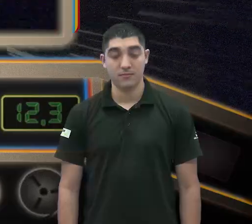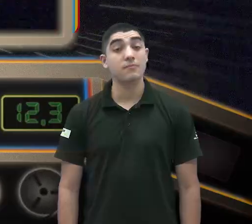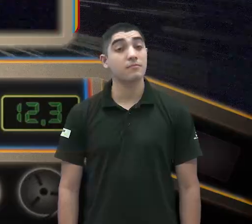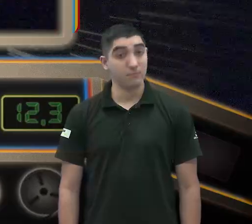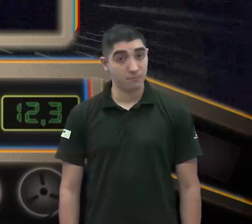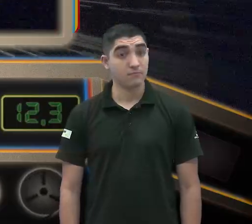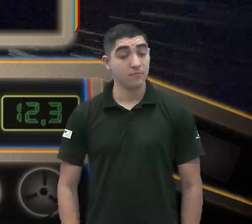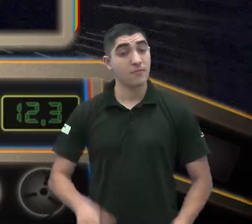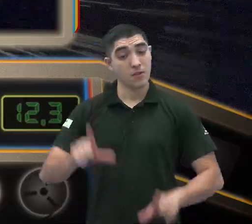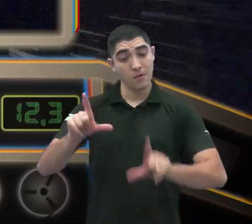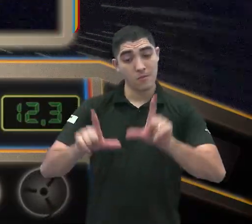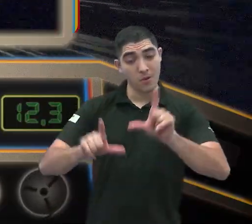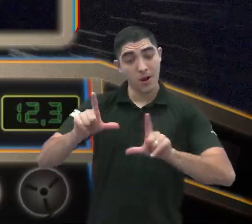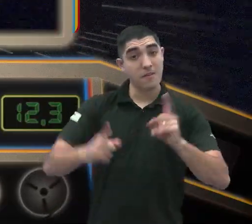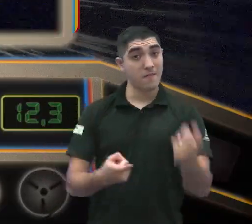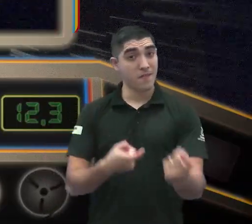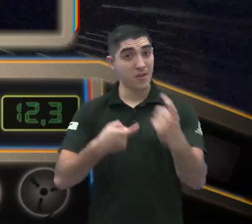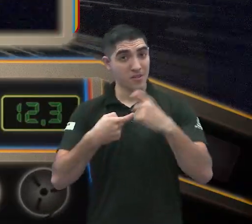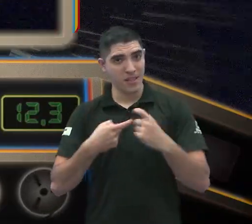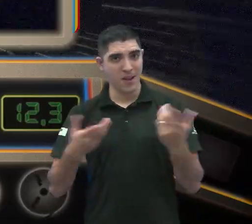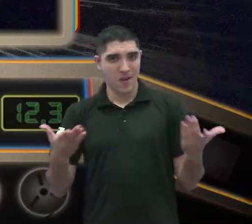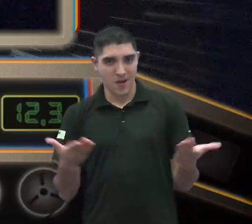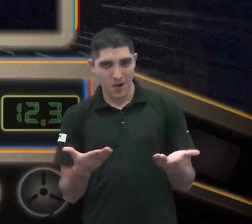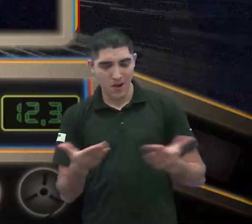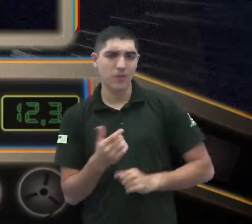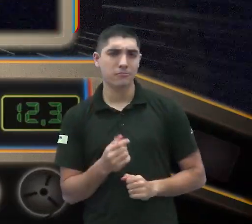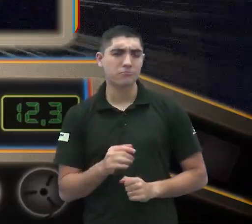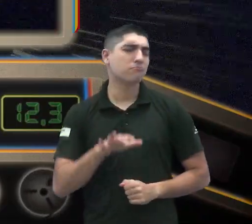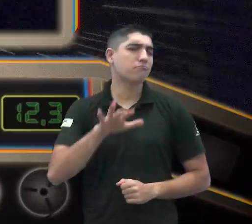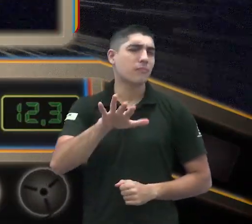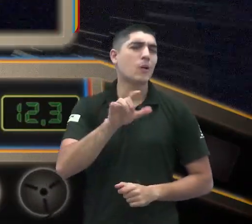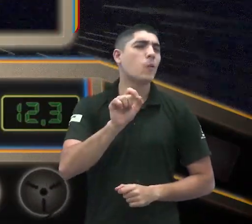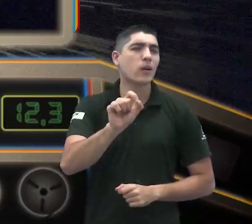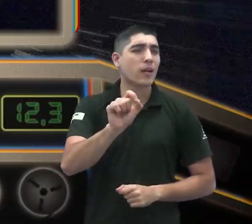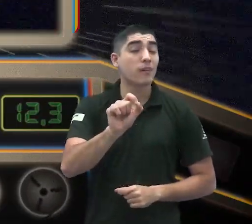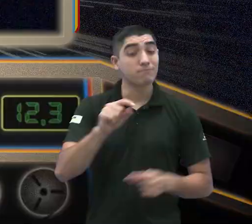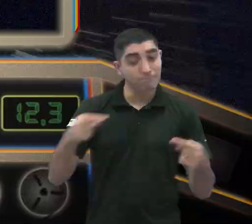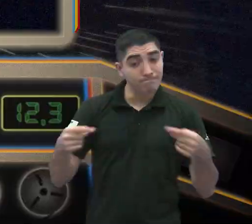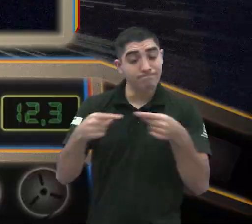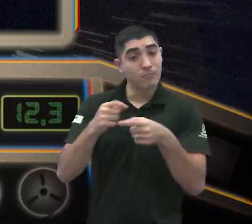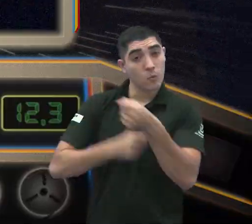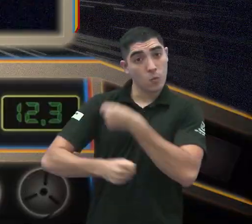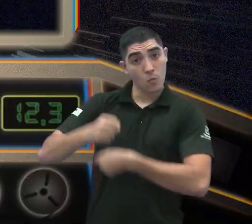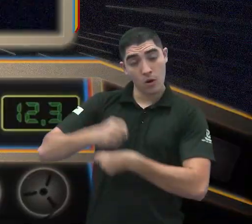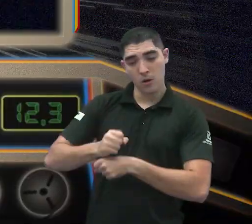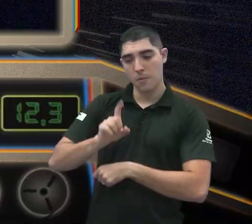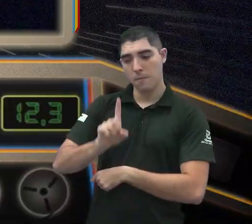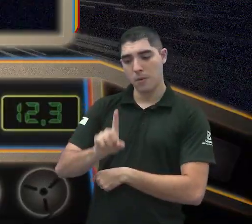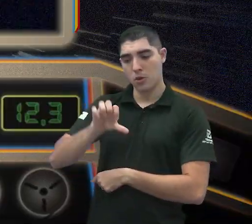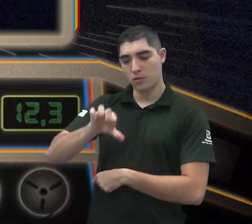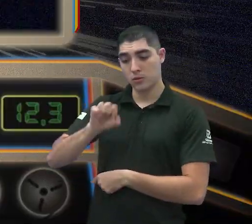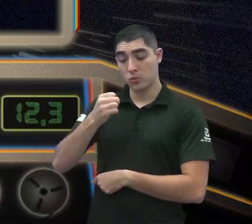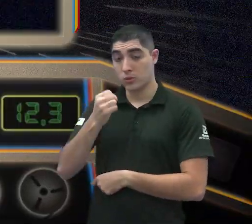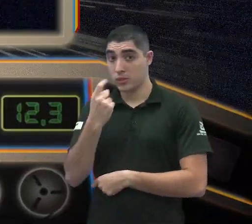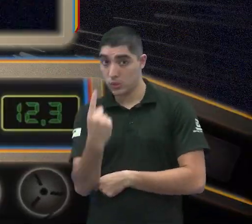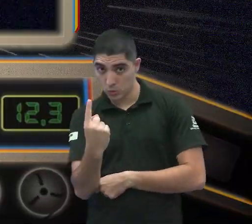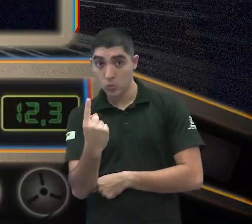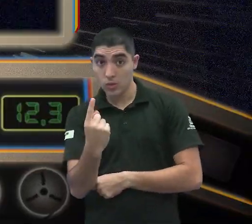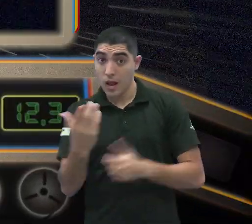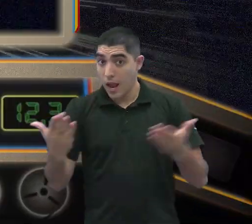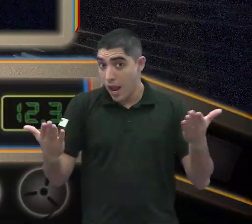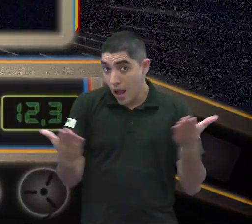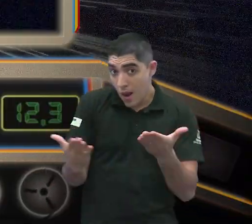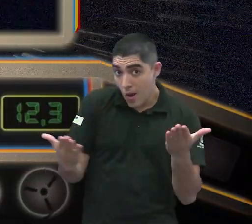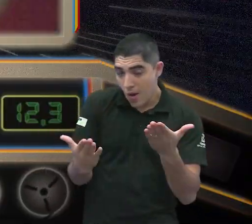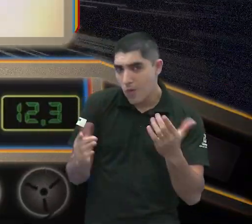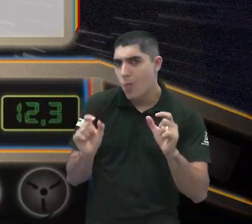Voltamos para a última parte da nossa viagem no tempo, mais precisamente para o ano de 1981. É hora, então,